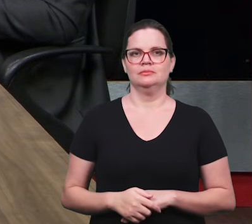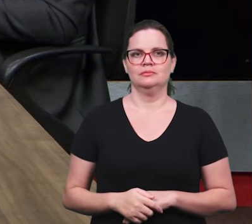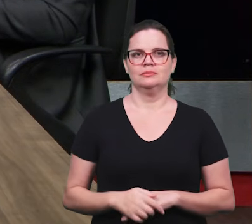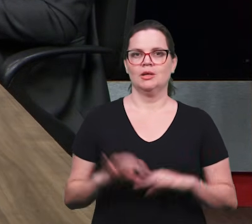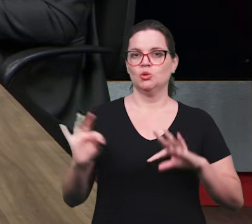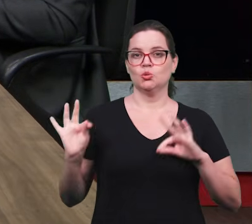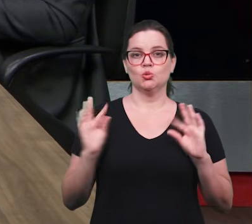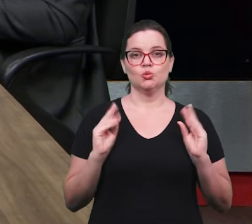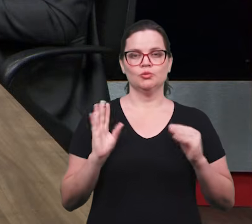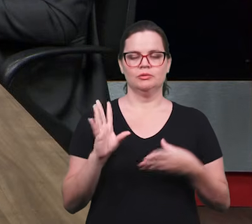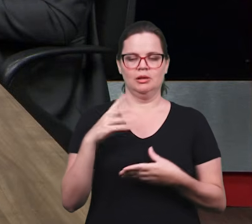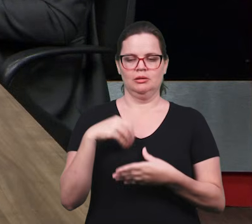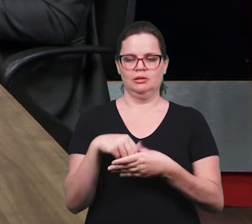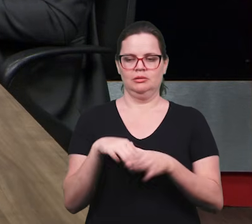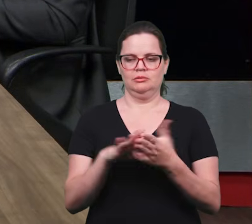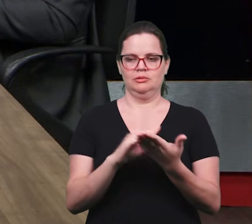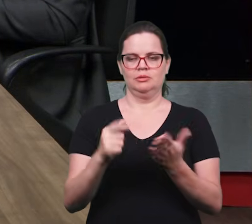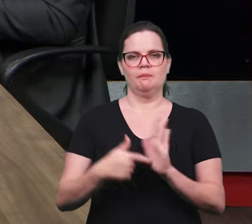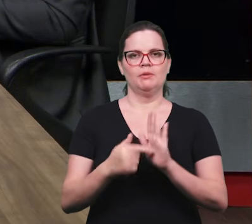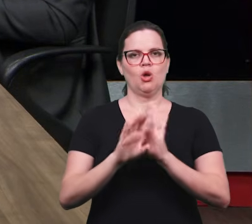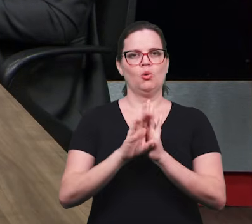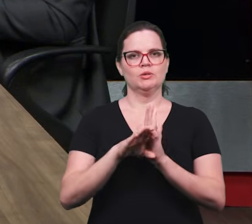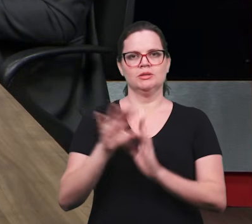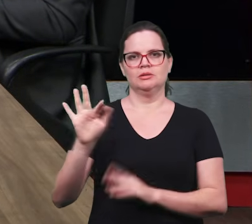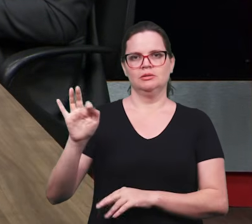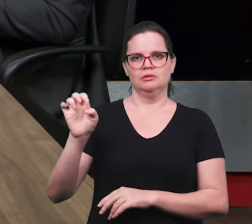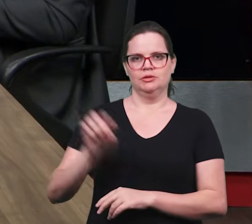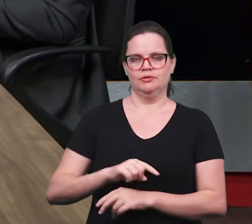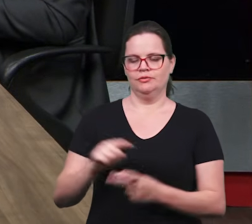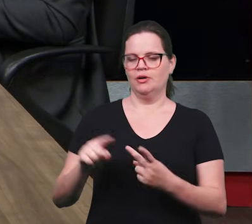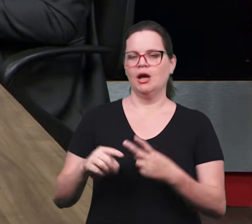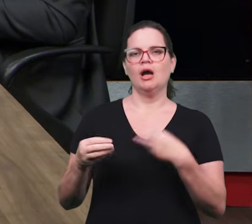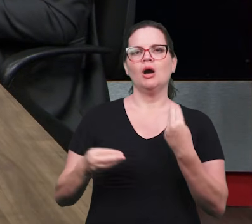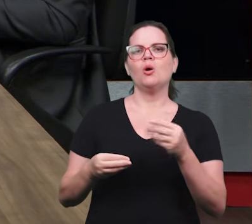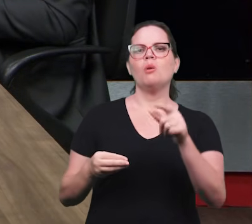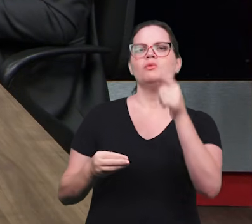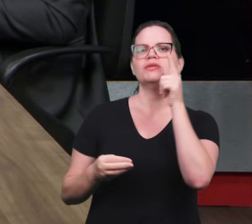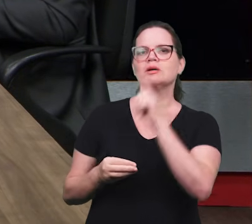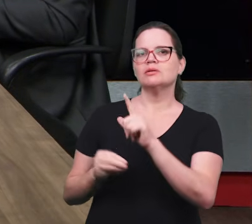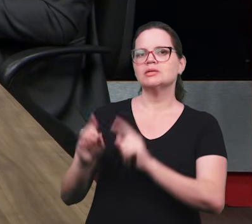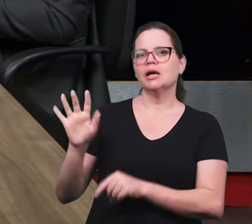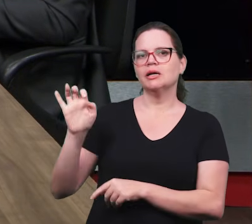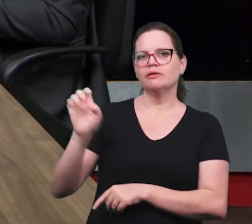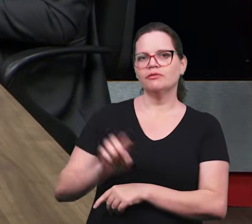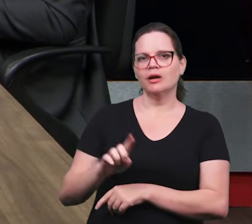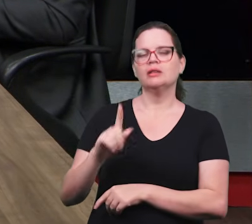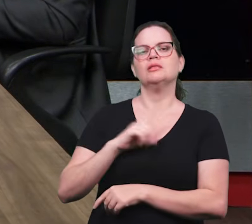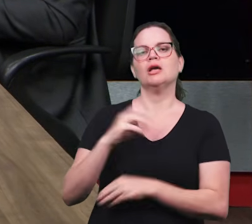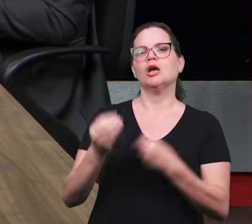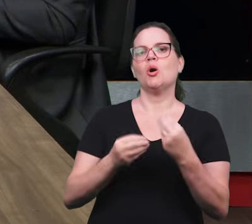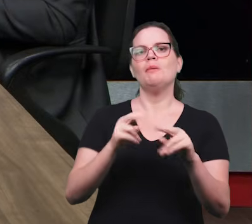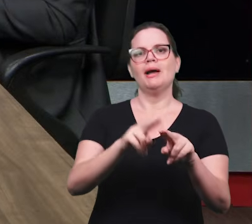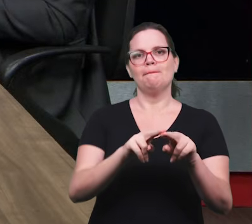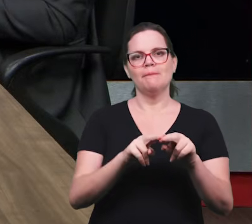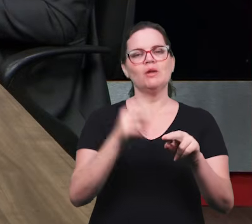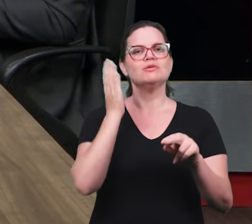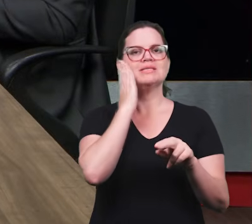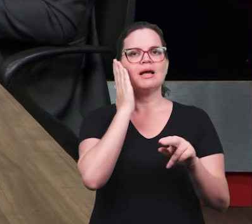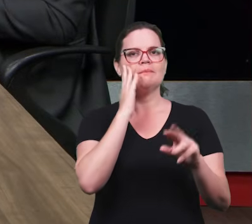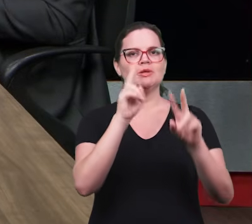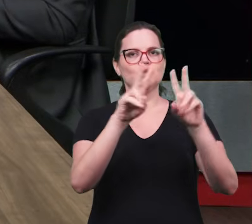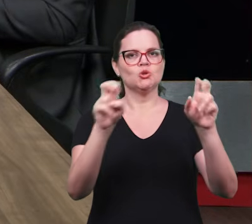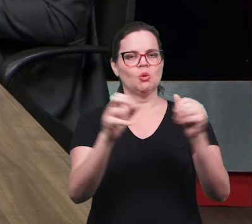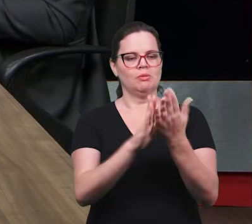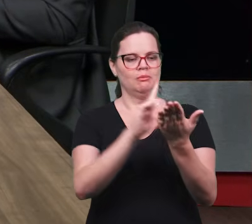todas as coisas na sua palavra. O conceito de fé está na palavra. Como que você consegue a fé? Está na palavra. A fé vem pelo ouvir a palavra de